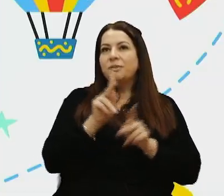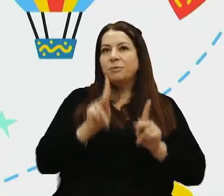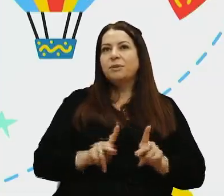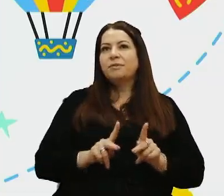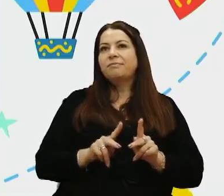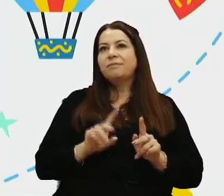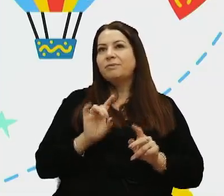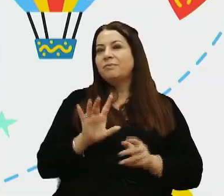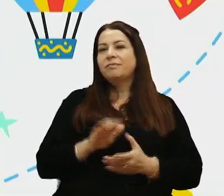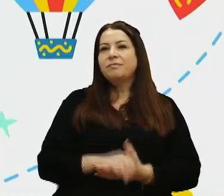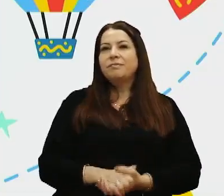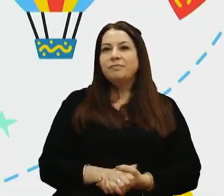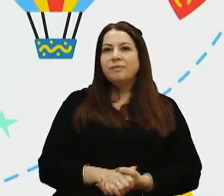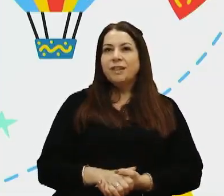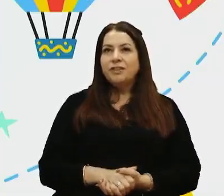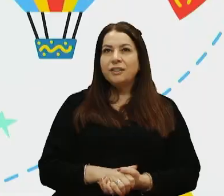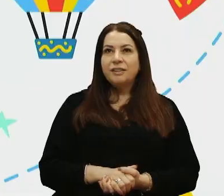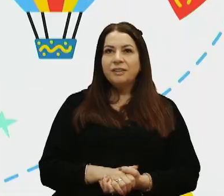Só.